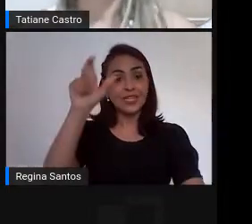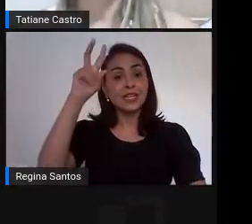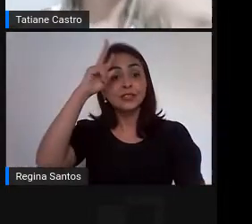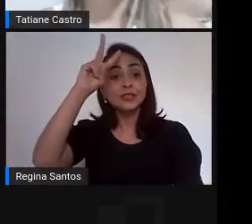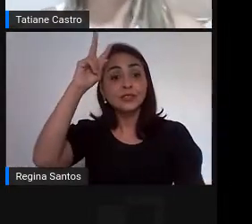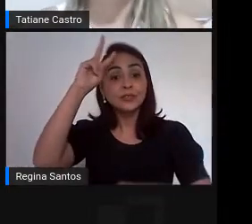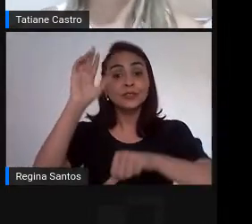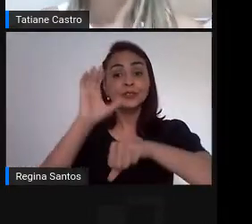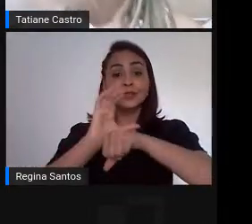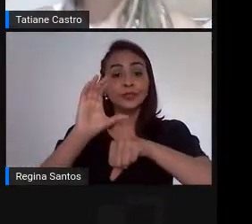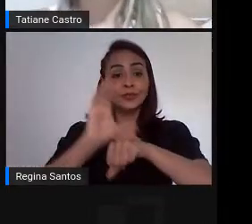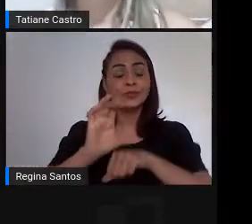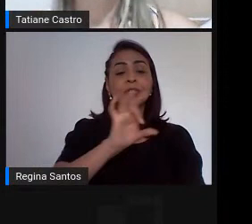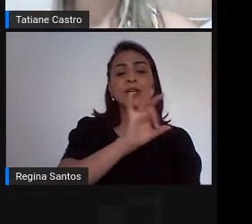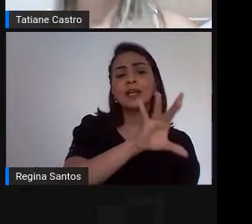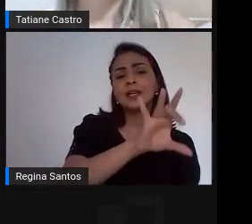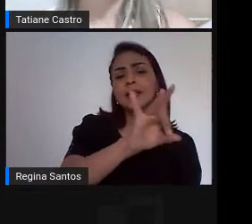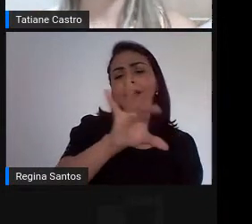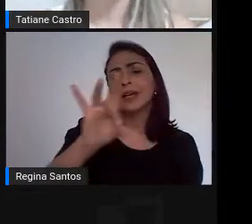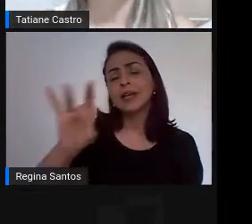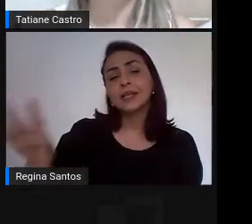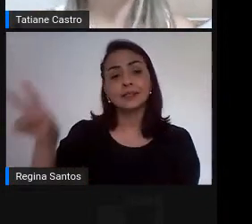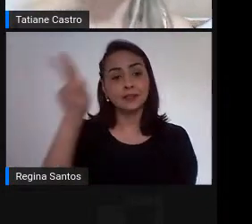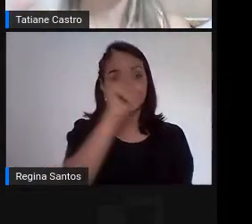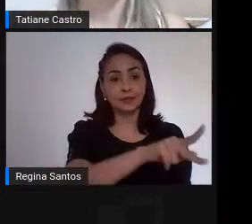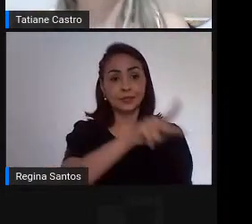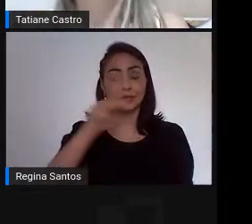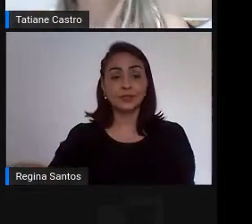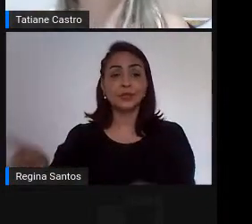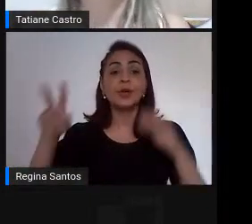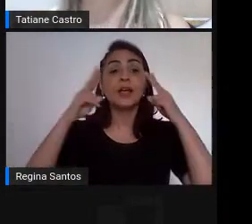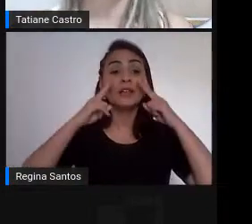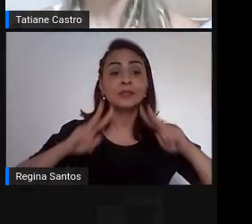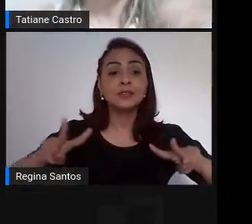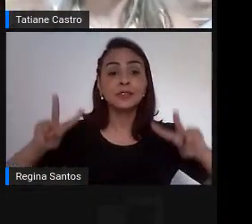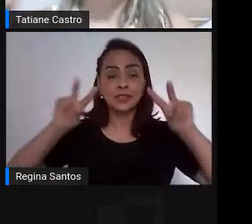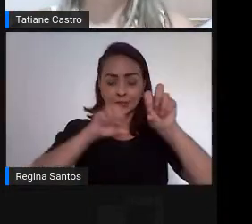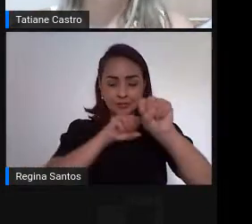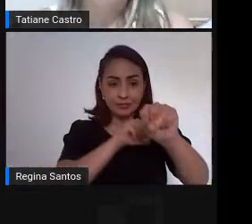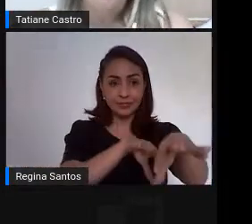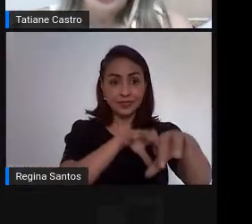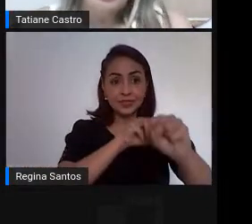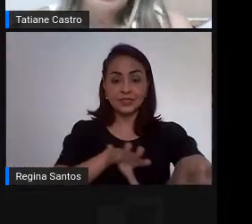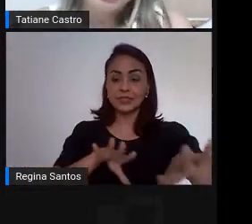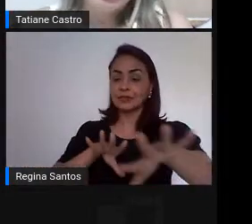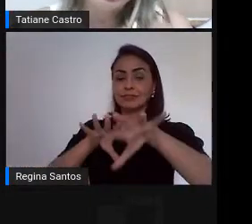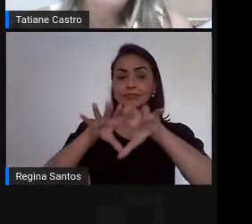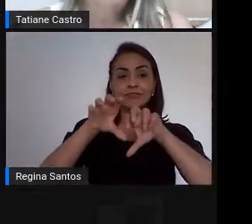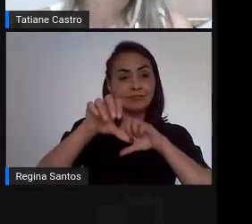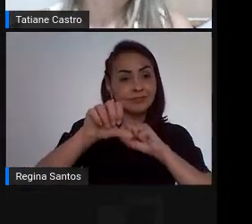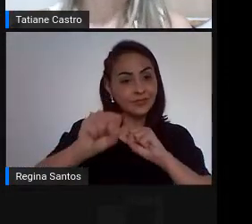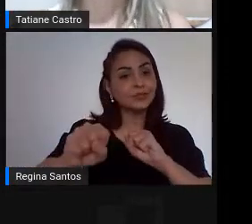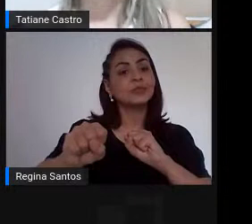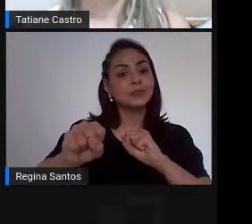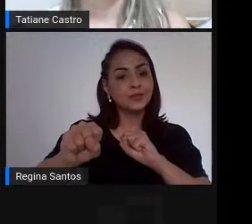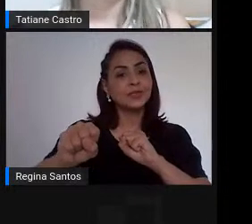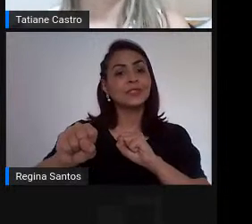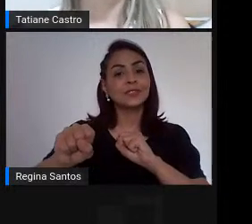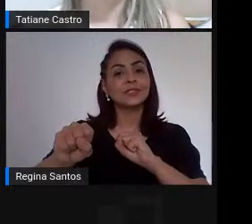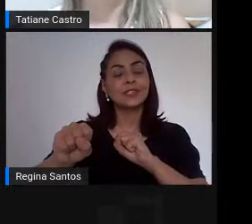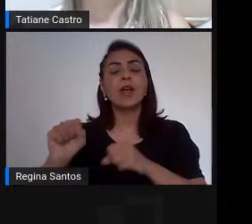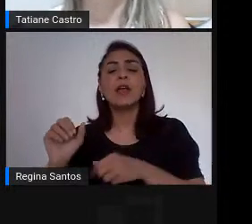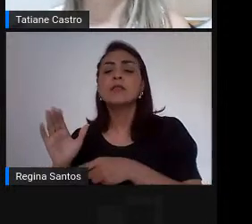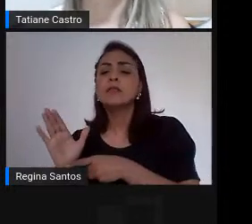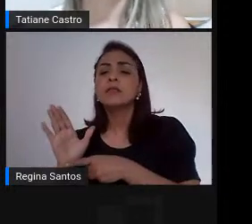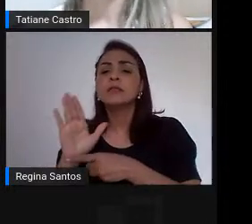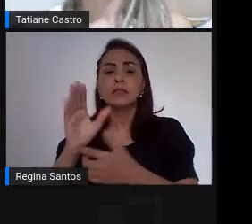que cada professor, a partir das suas visões de ensino, de formação, eles vão dando a sua contribuição nessa